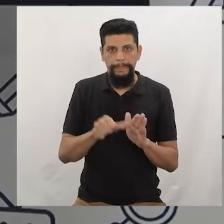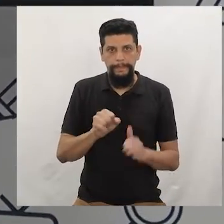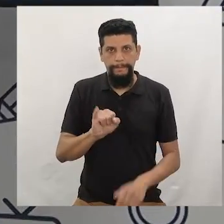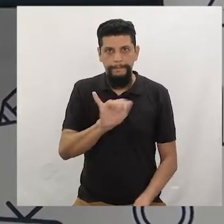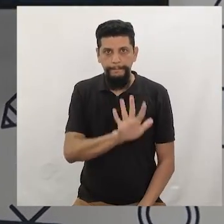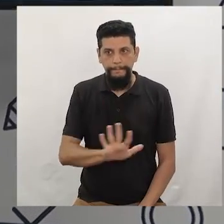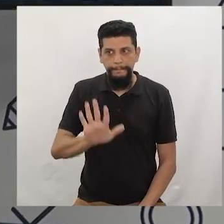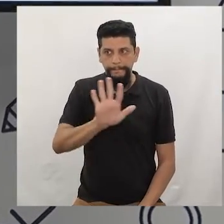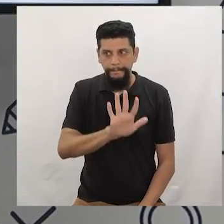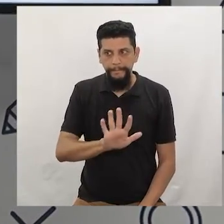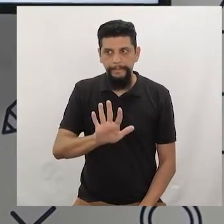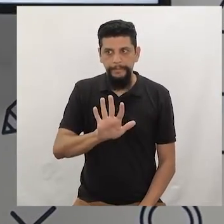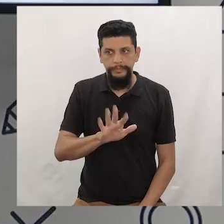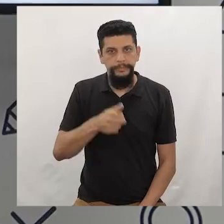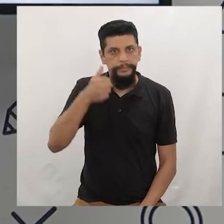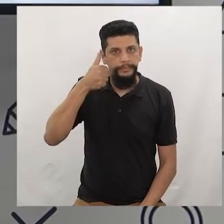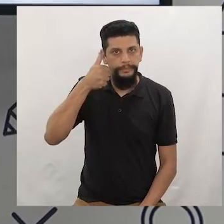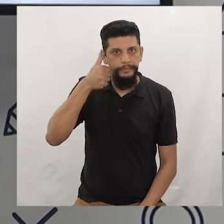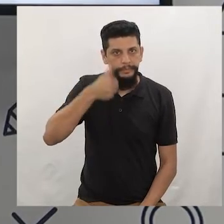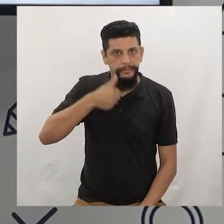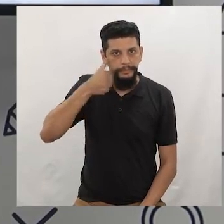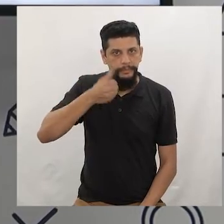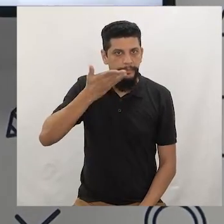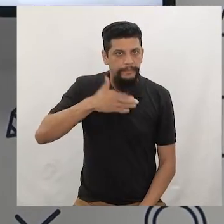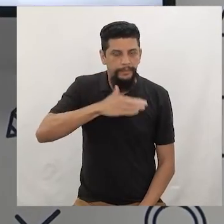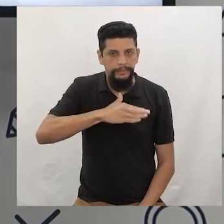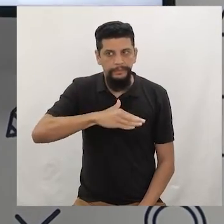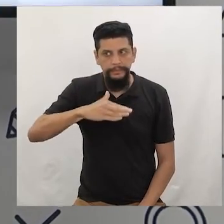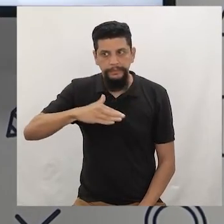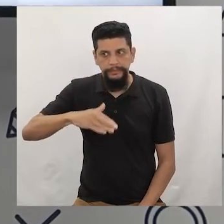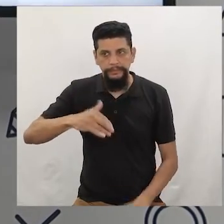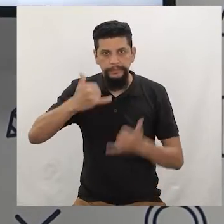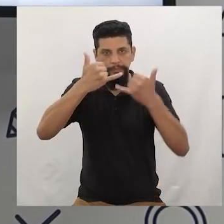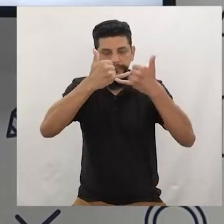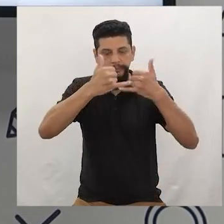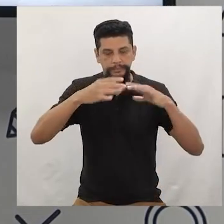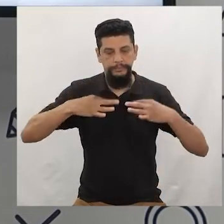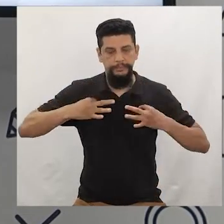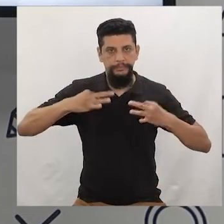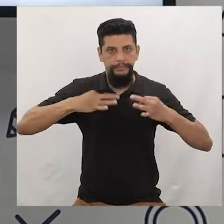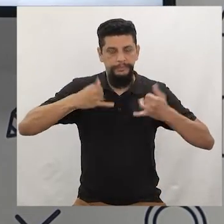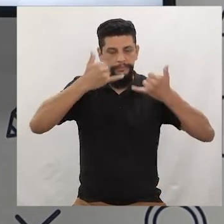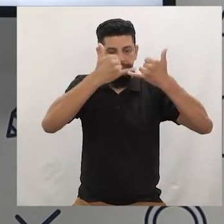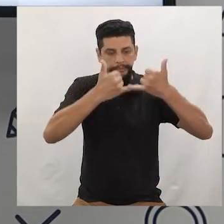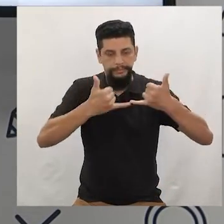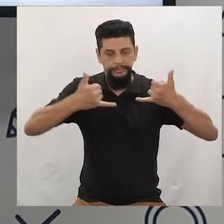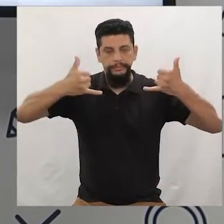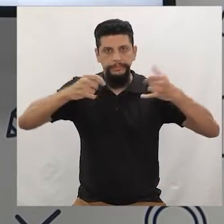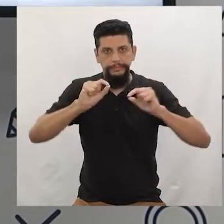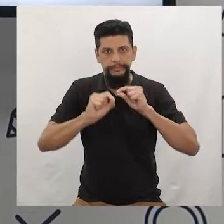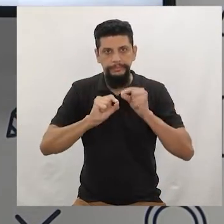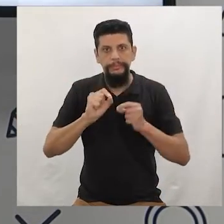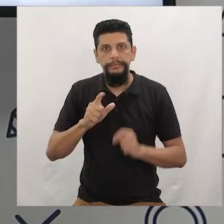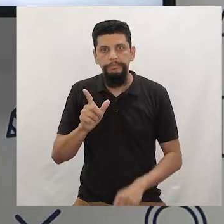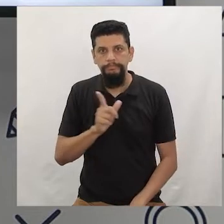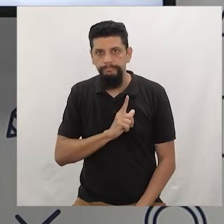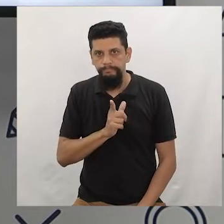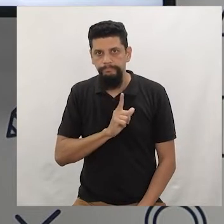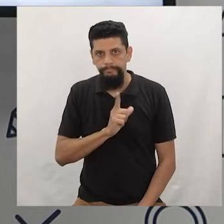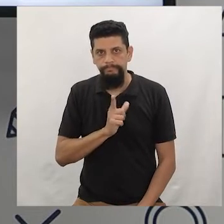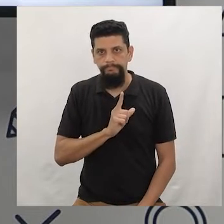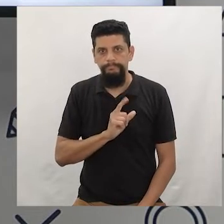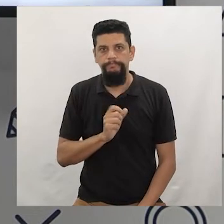temos aqui em cima é uma menina estendendo roupas lá no varal. E o que que